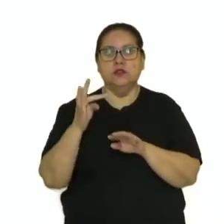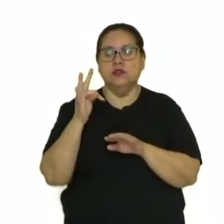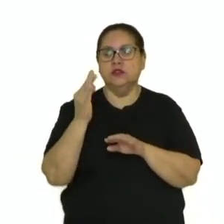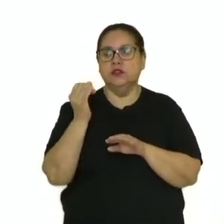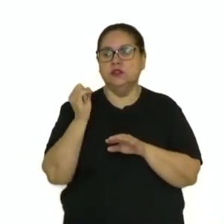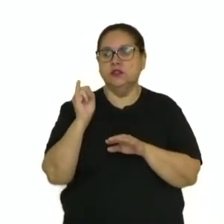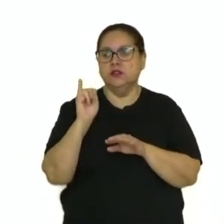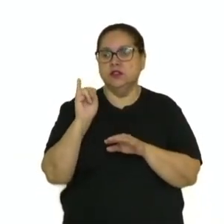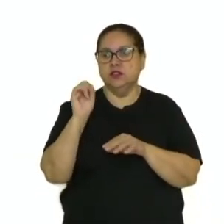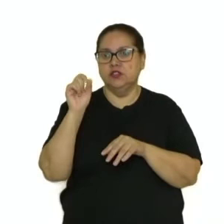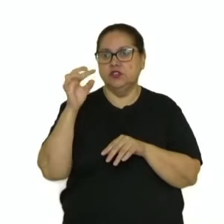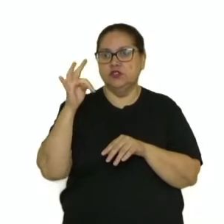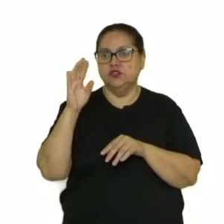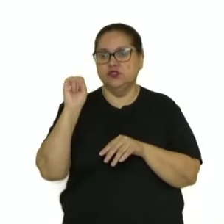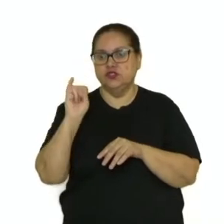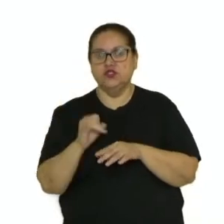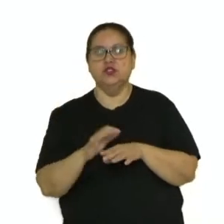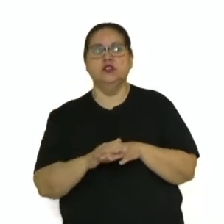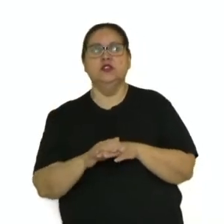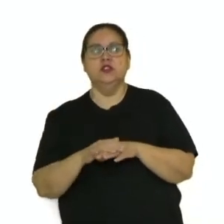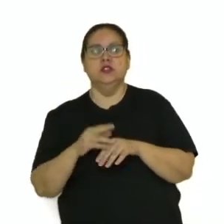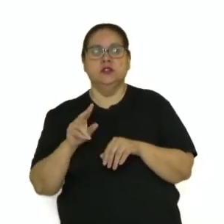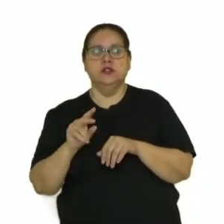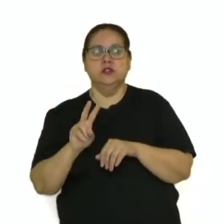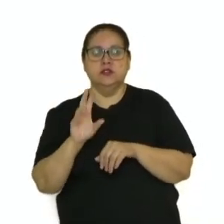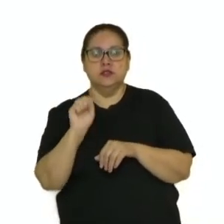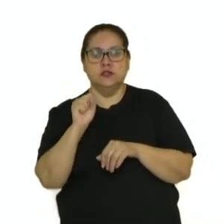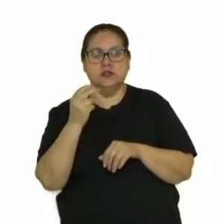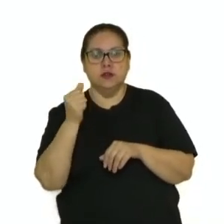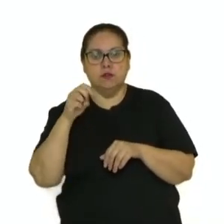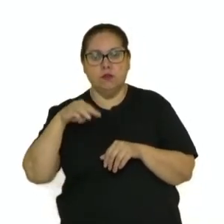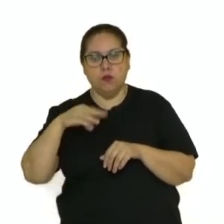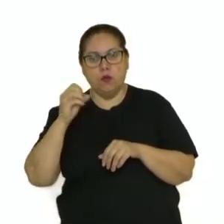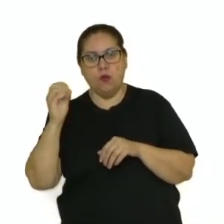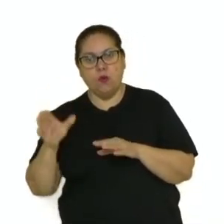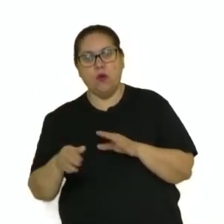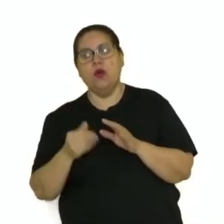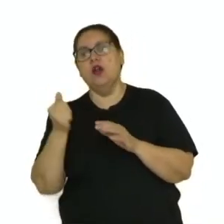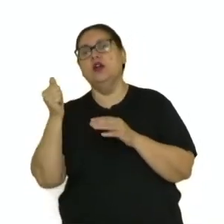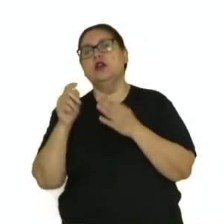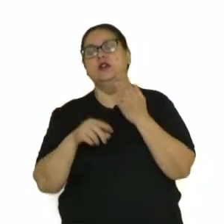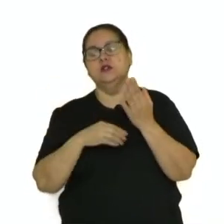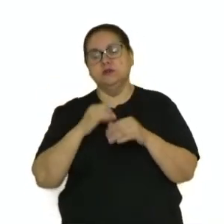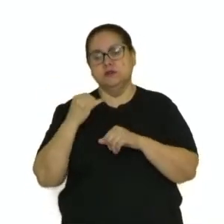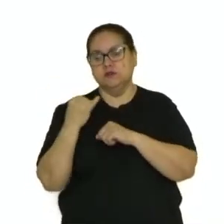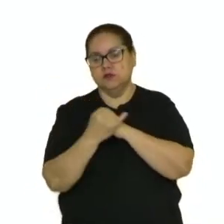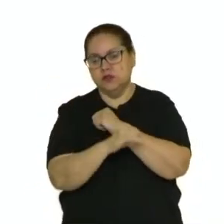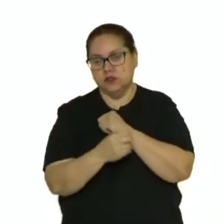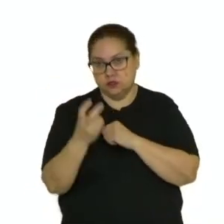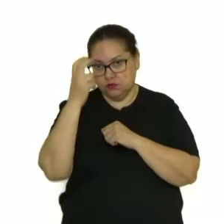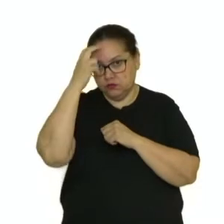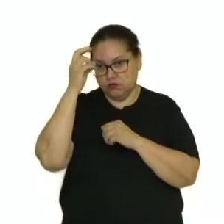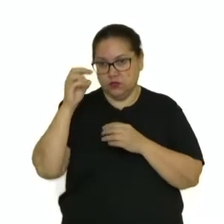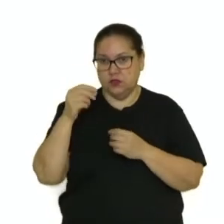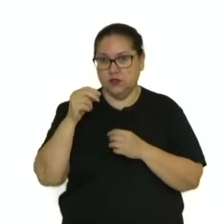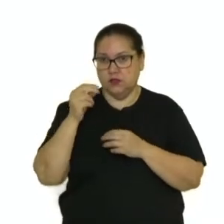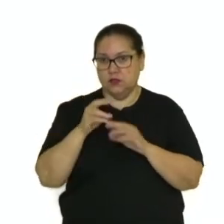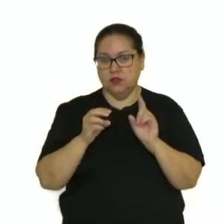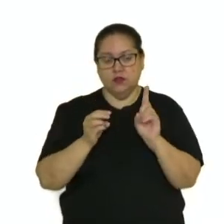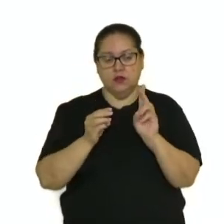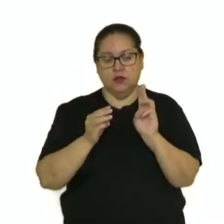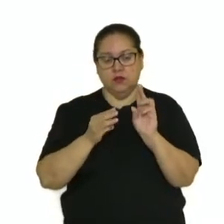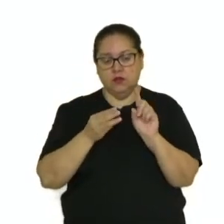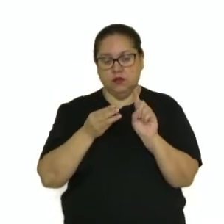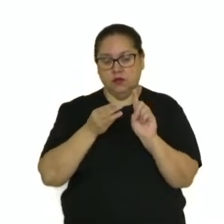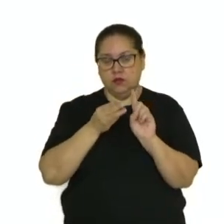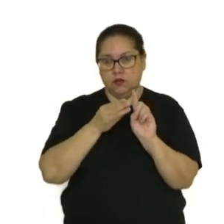Tahiti, temos por exemplo as Ilhas Fiji, temos Samoa e assim por diante, que são uma mistura de cultura indígena, desses povos